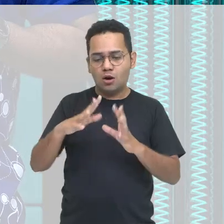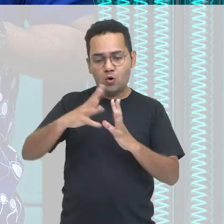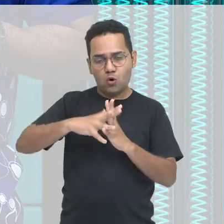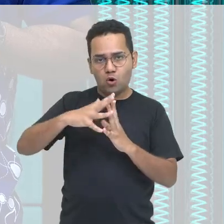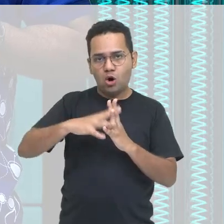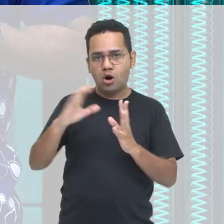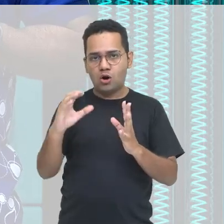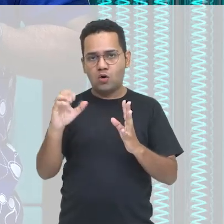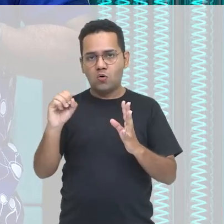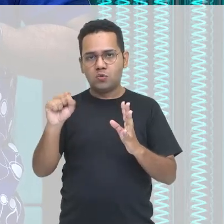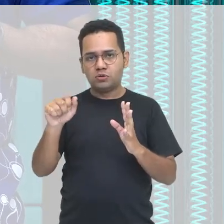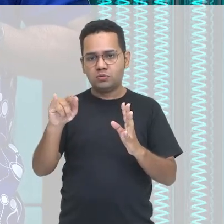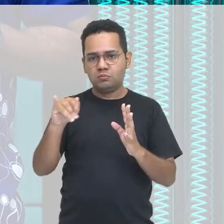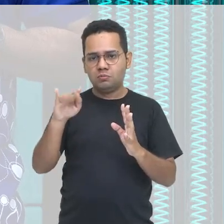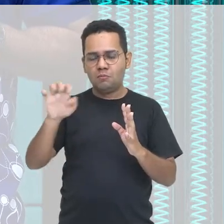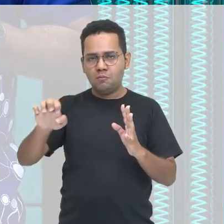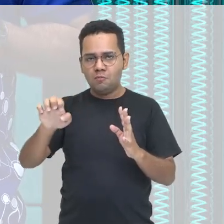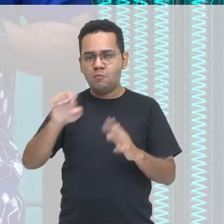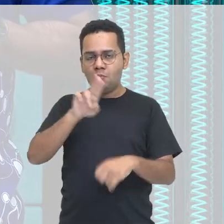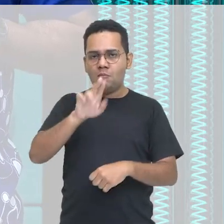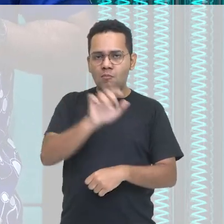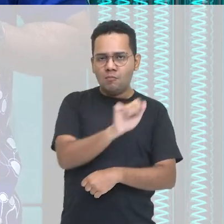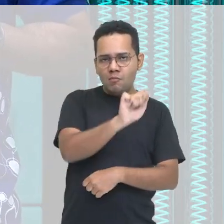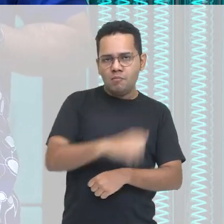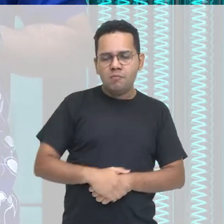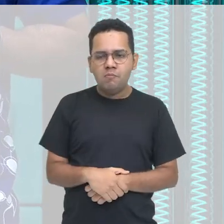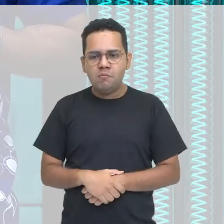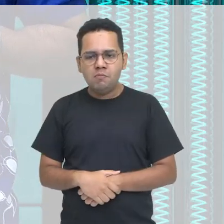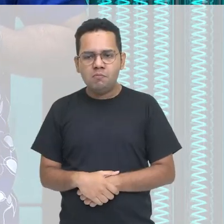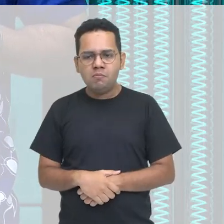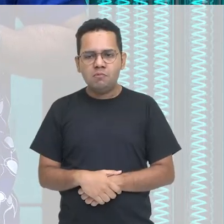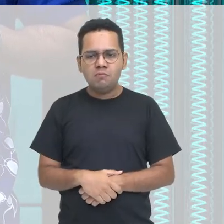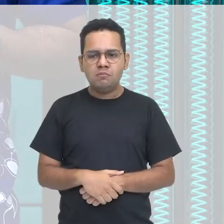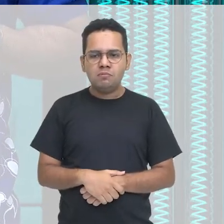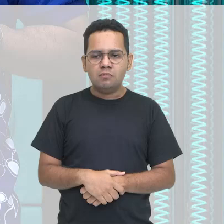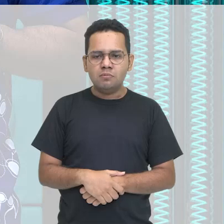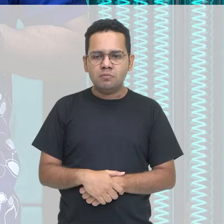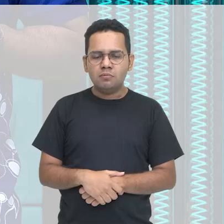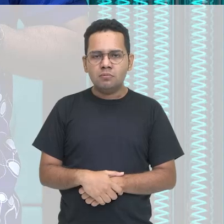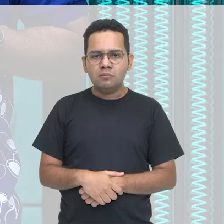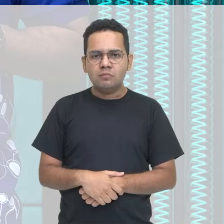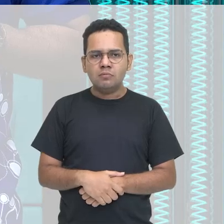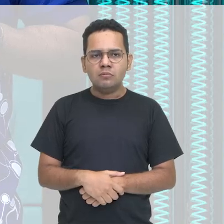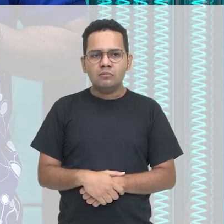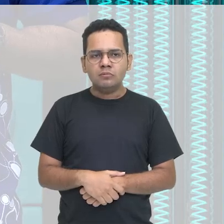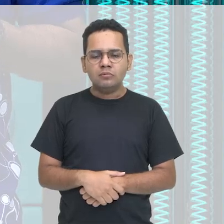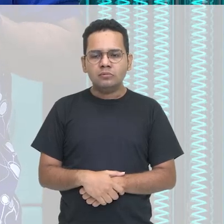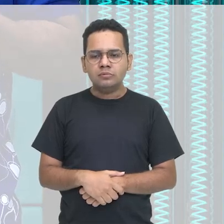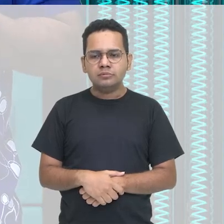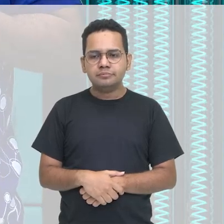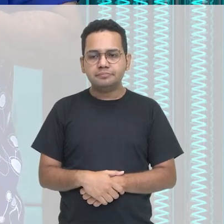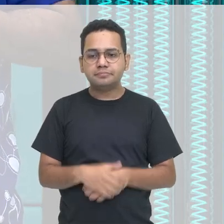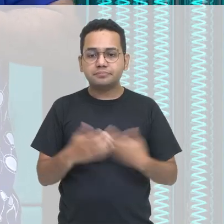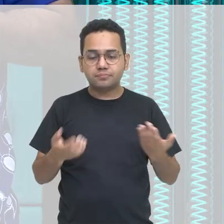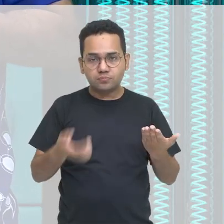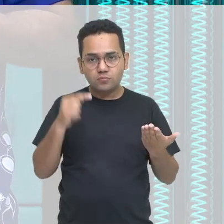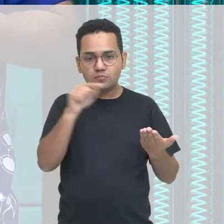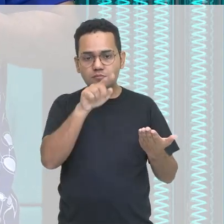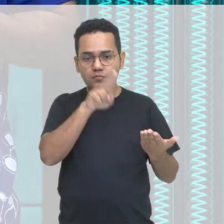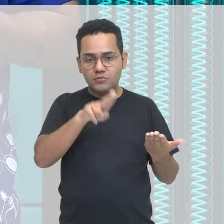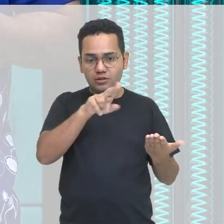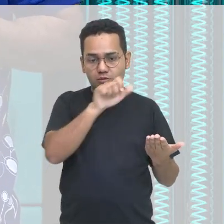eu vou utilizar sempre o A, ok? Então, eu vou utilizar o A como artigo indefinido quando a palavra